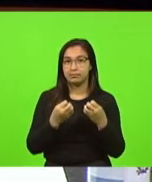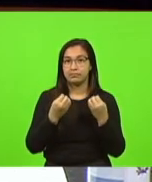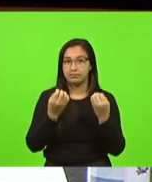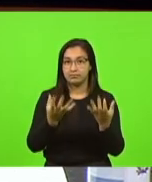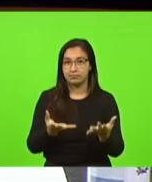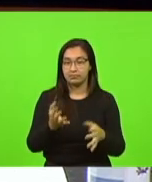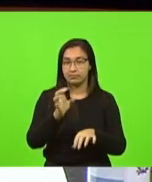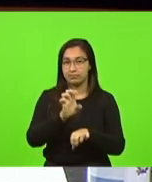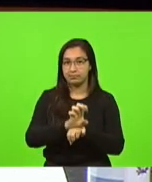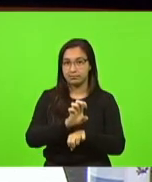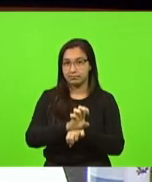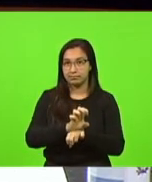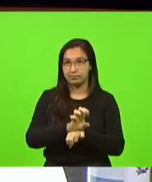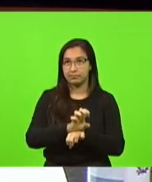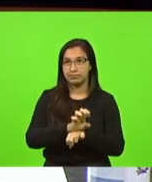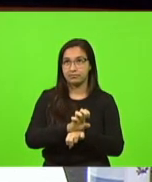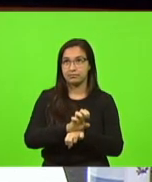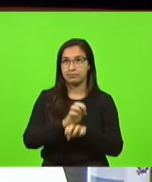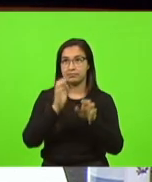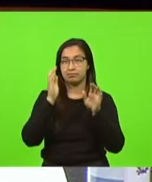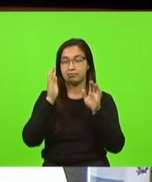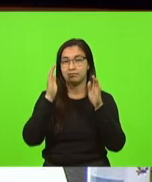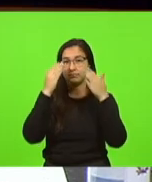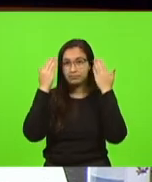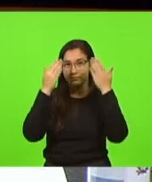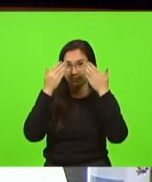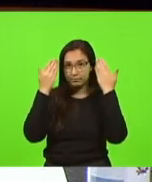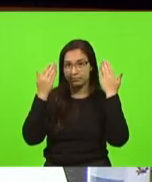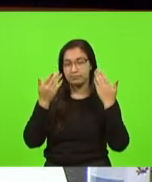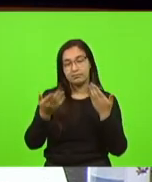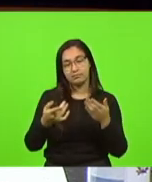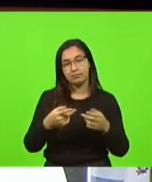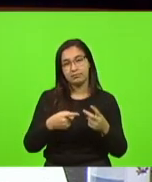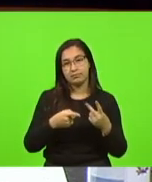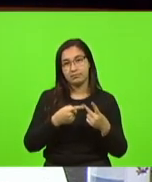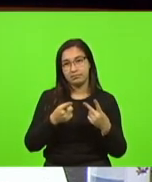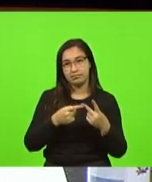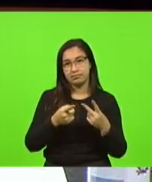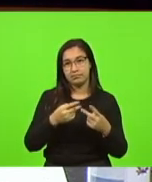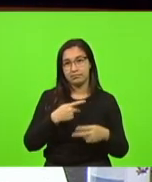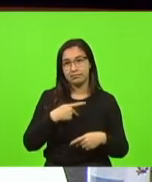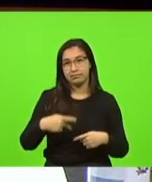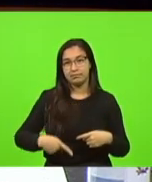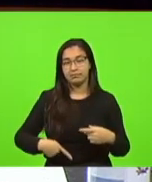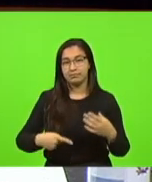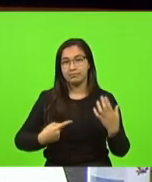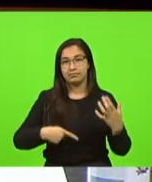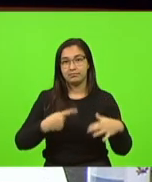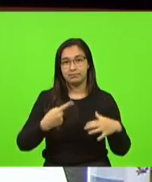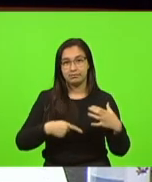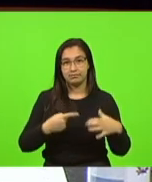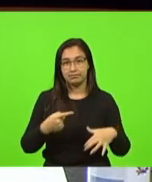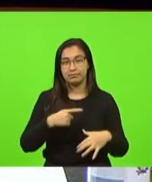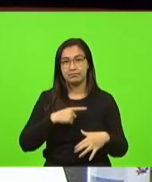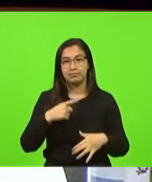Zé Milton, que participou ativamente como vice-presidente desta comissão, tendo o